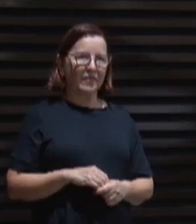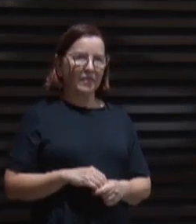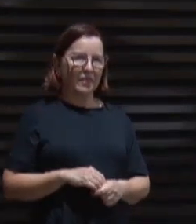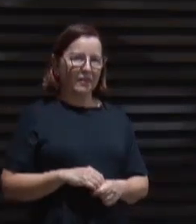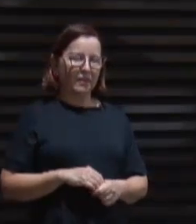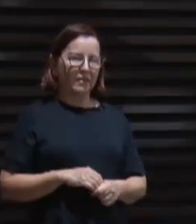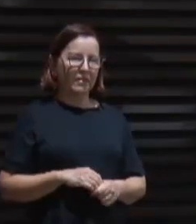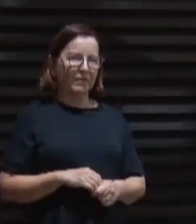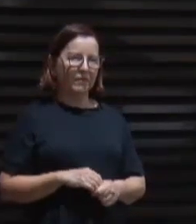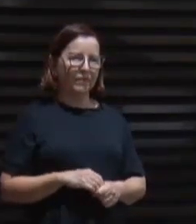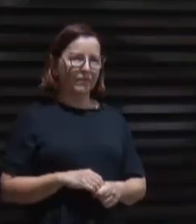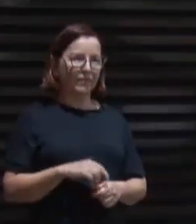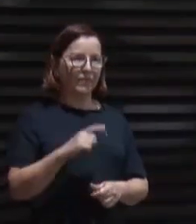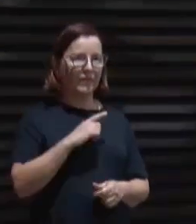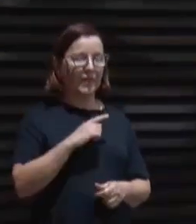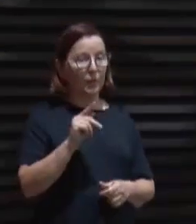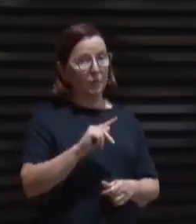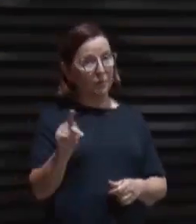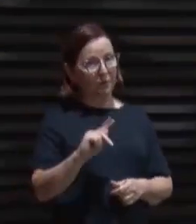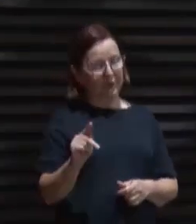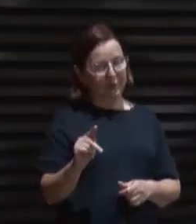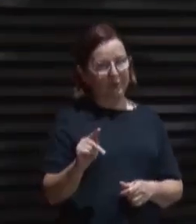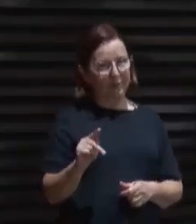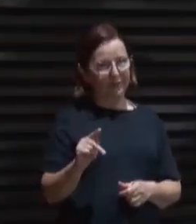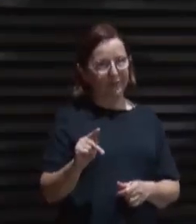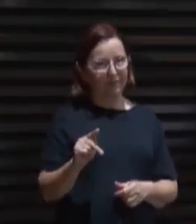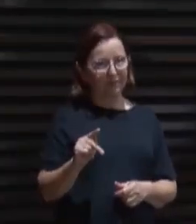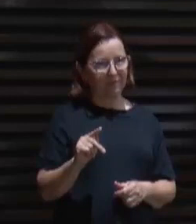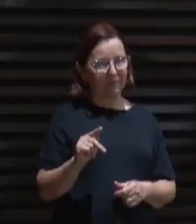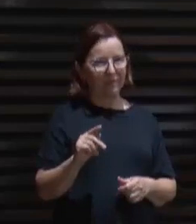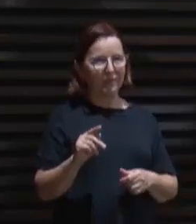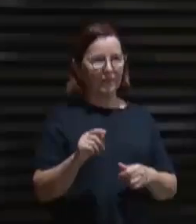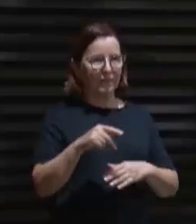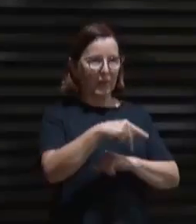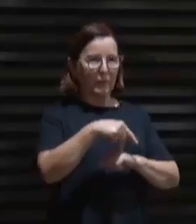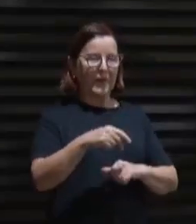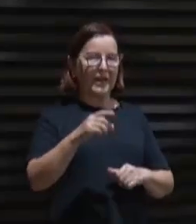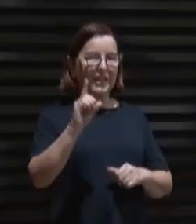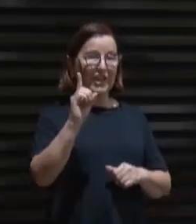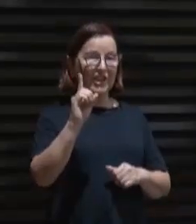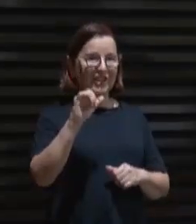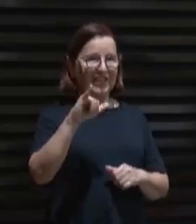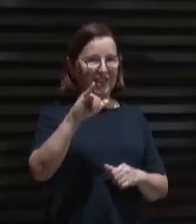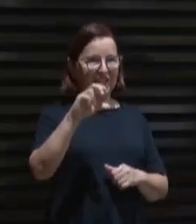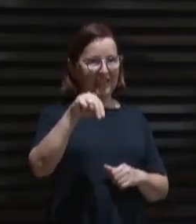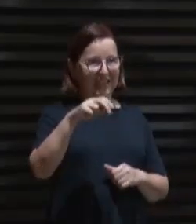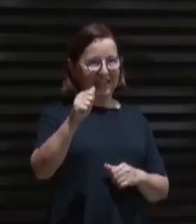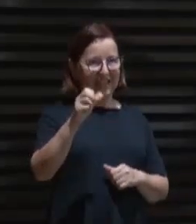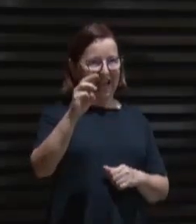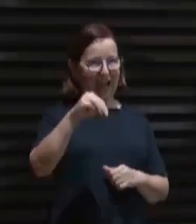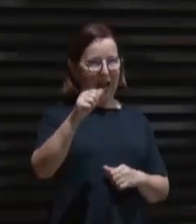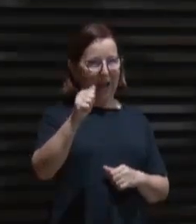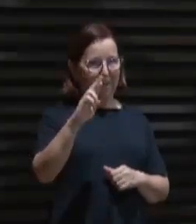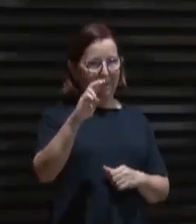Há um professor da Universidade da Dinamarca, esta semana passada,